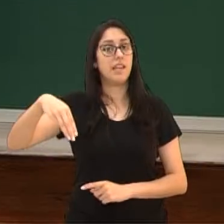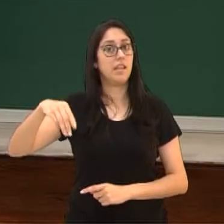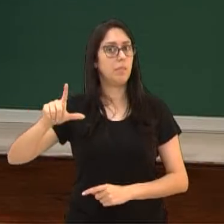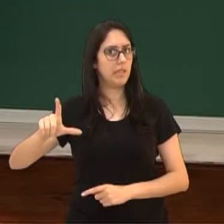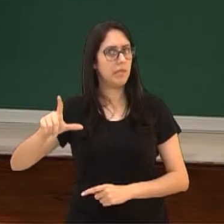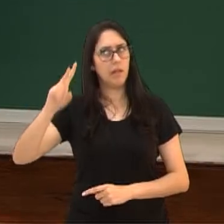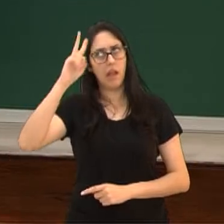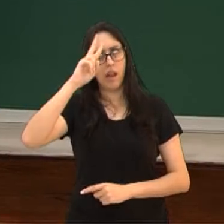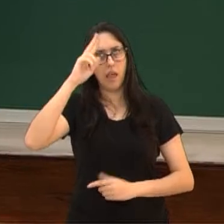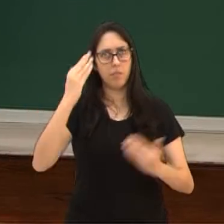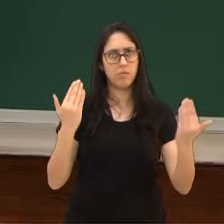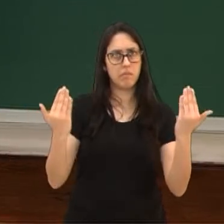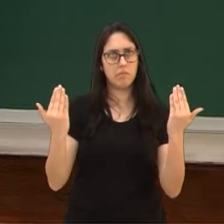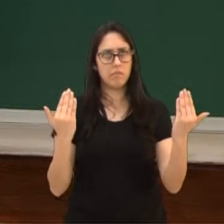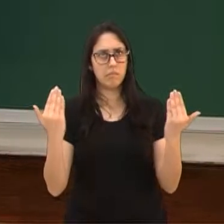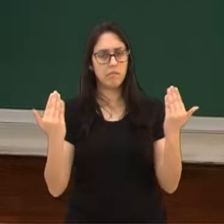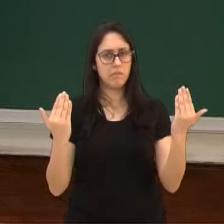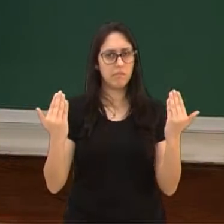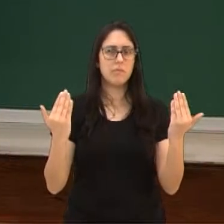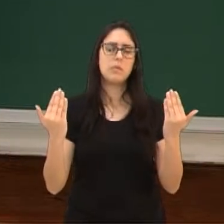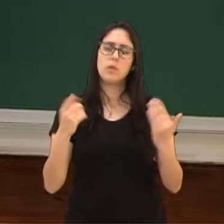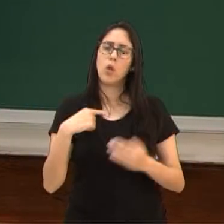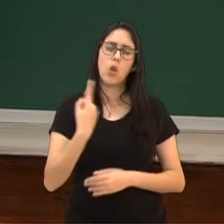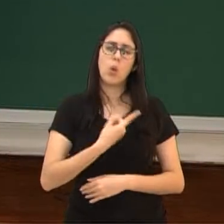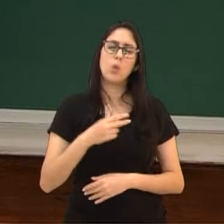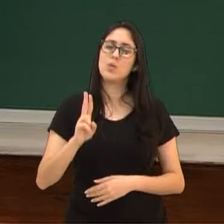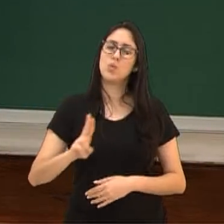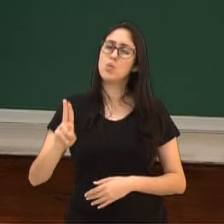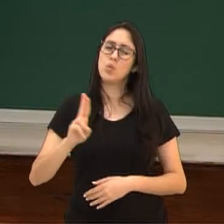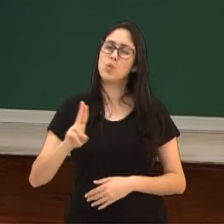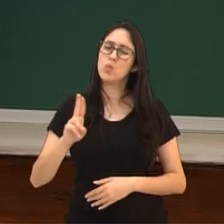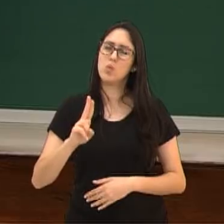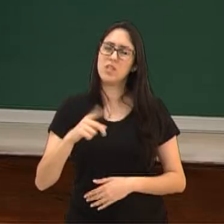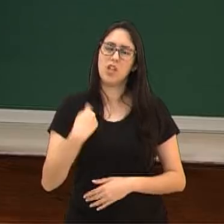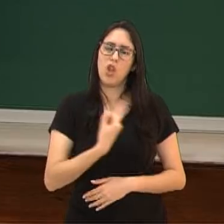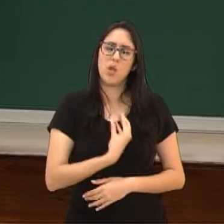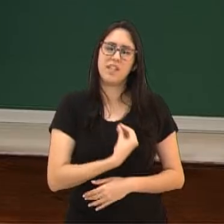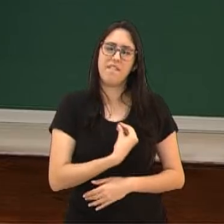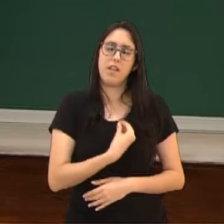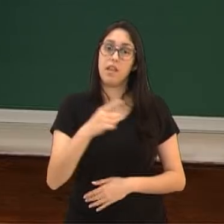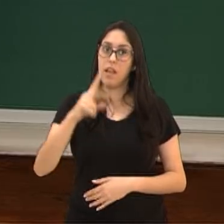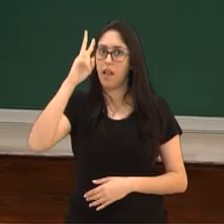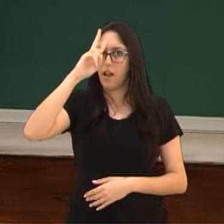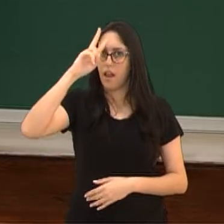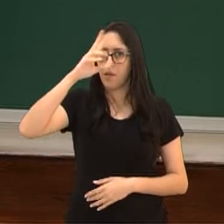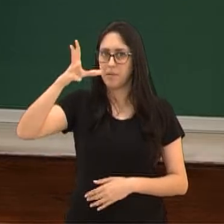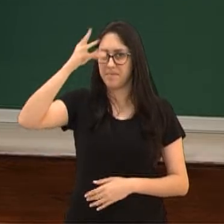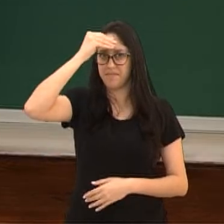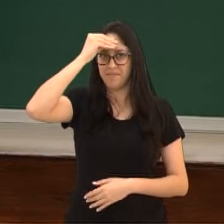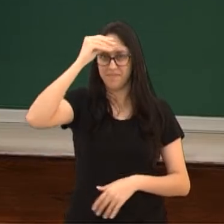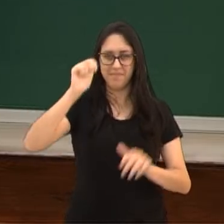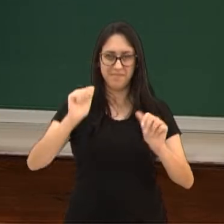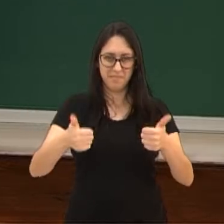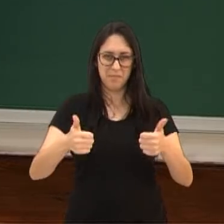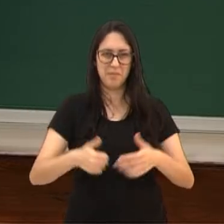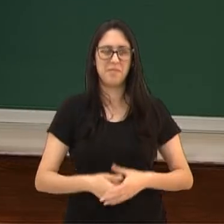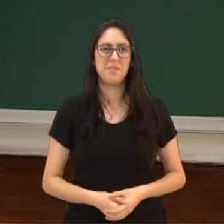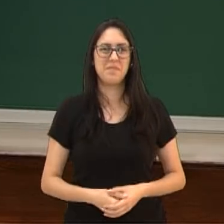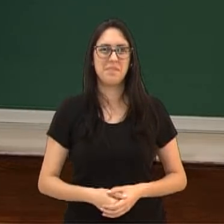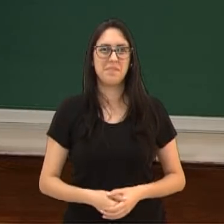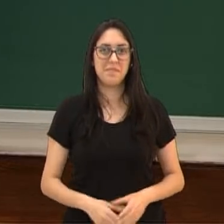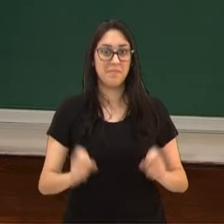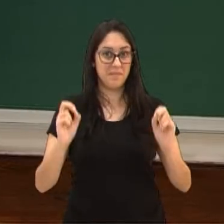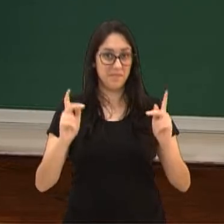gente sempre estar lembrando, porque é uma relação que a gente não usa muito na nossa vida, né? Então, vamos estar lembrando. Feito esse?